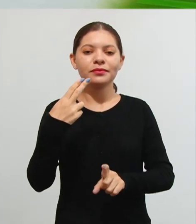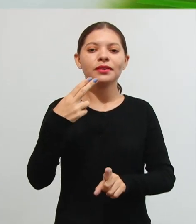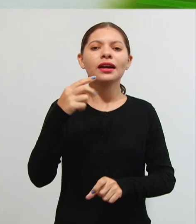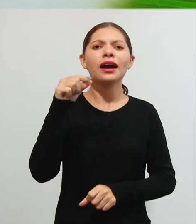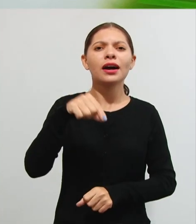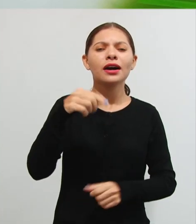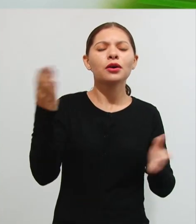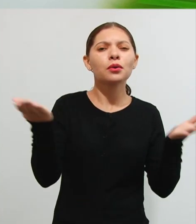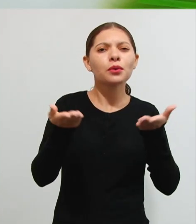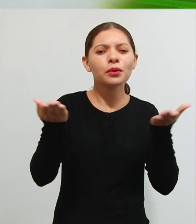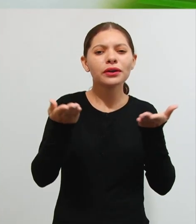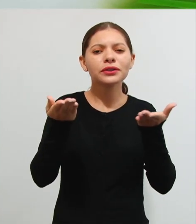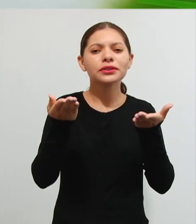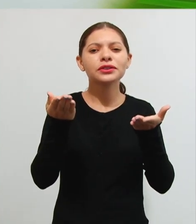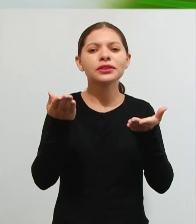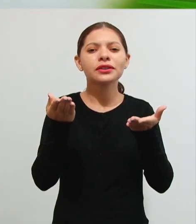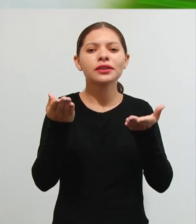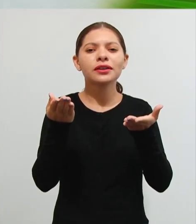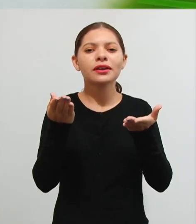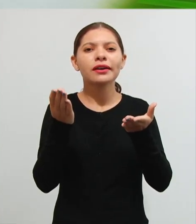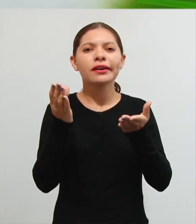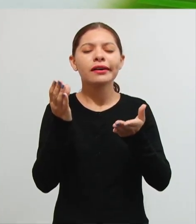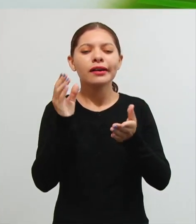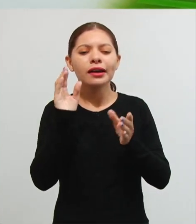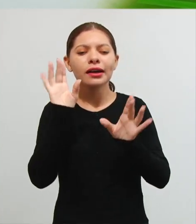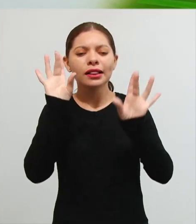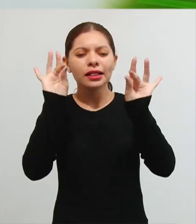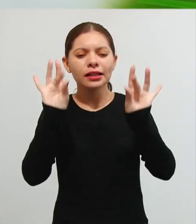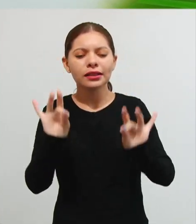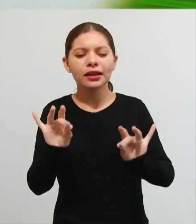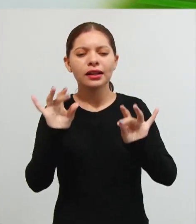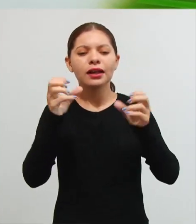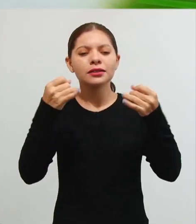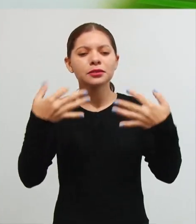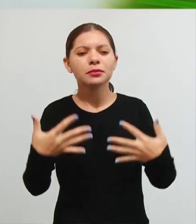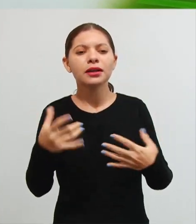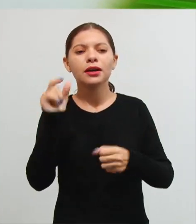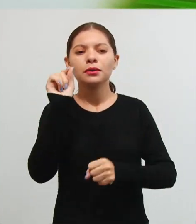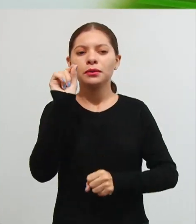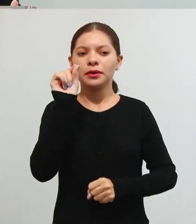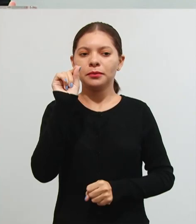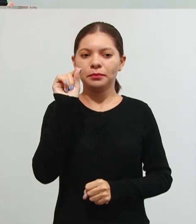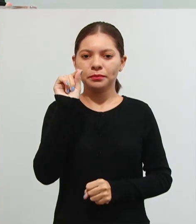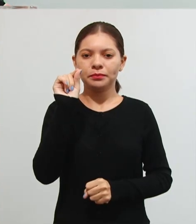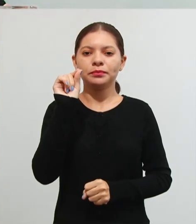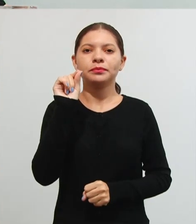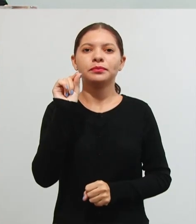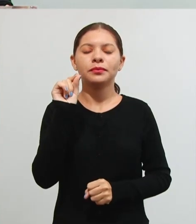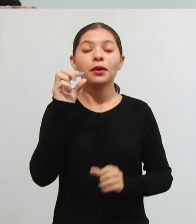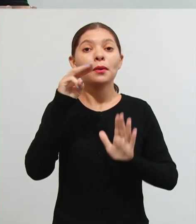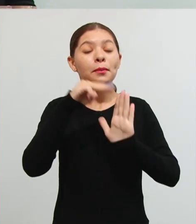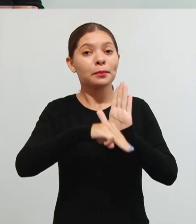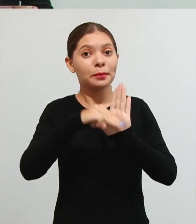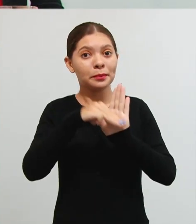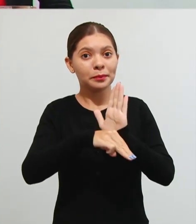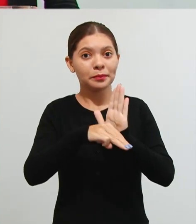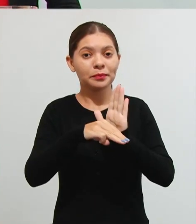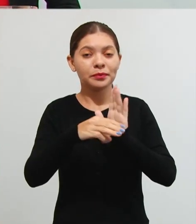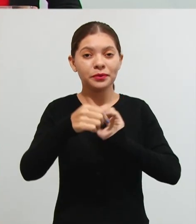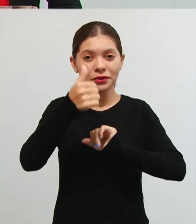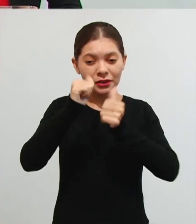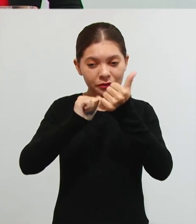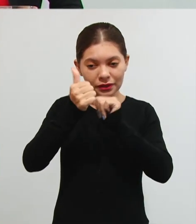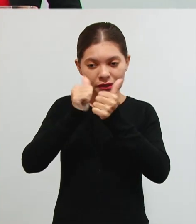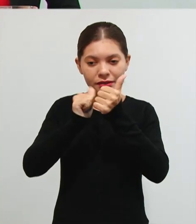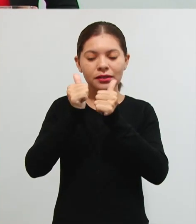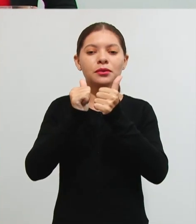quarta unidade, nós iremos ver um pouquinho sobre os métodos de